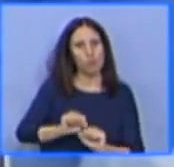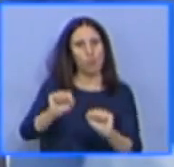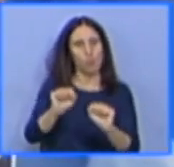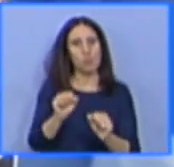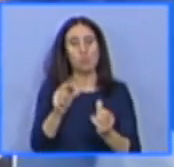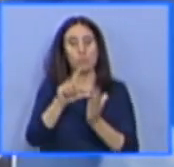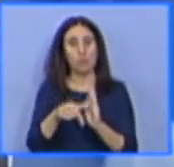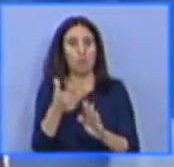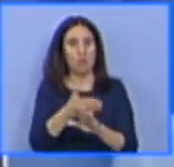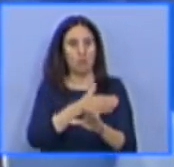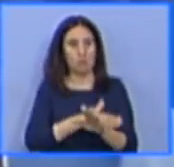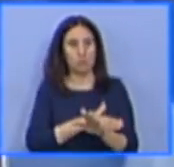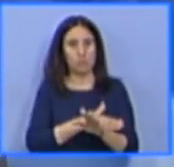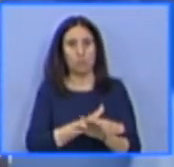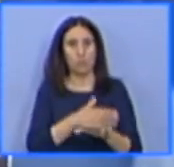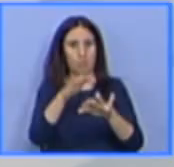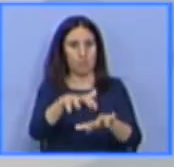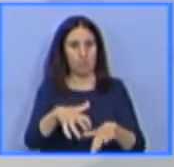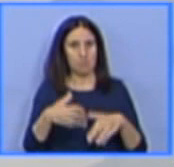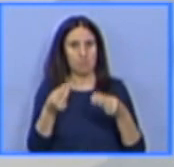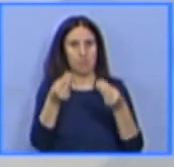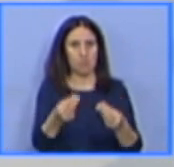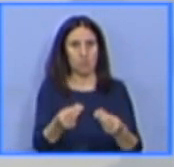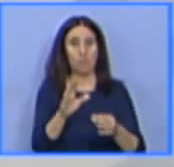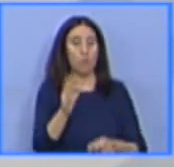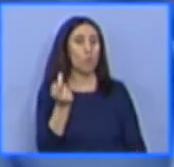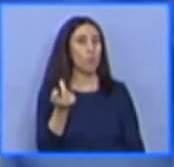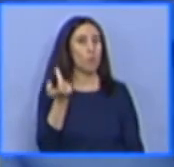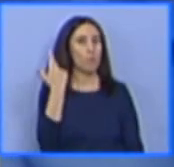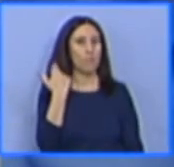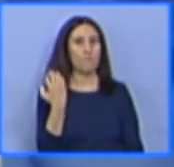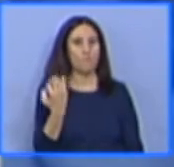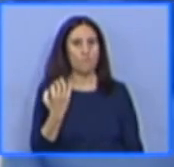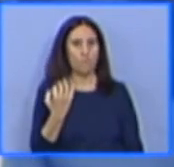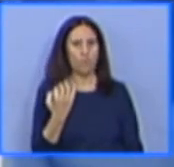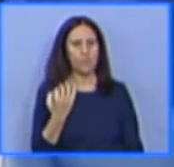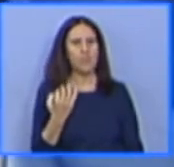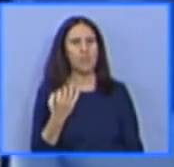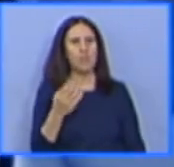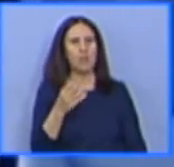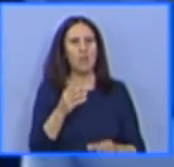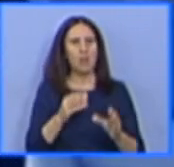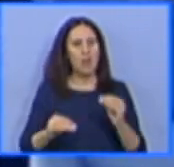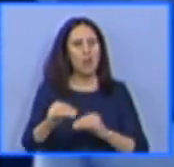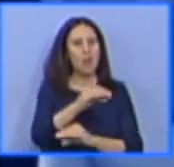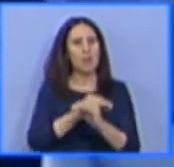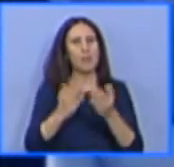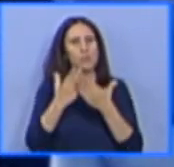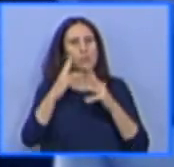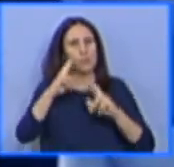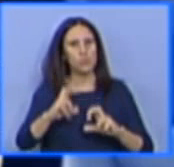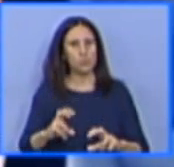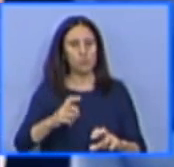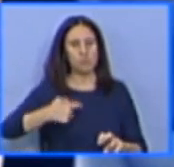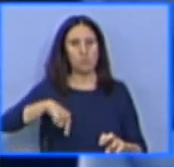anteprojeto junto ao Parlamento. Entretanto, já o ano passado havia nos bastidores todo esse estudo. E